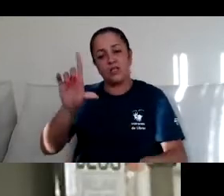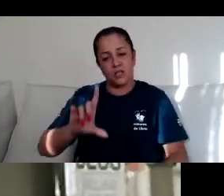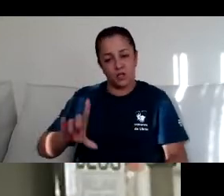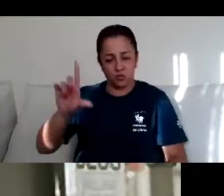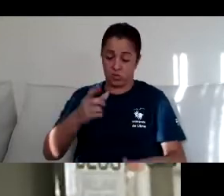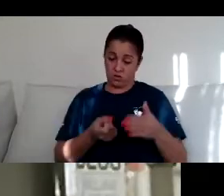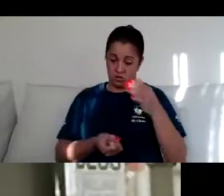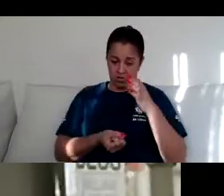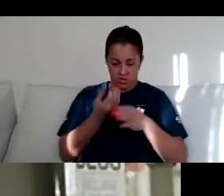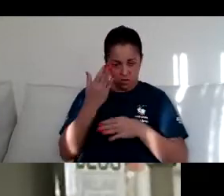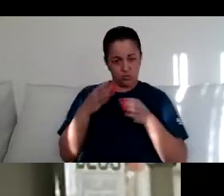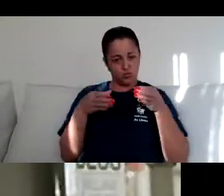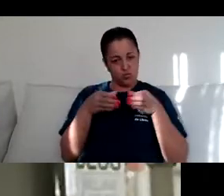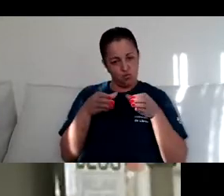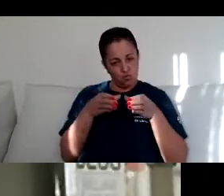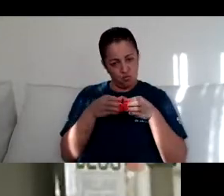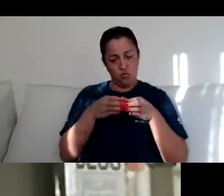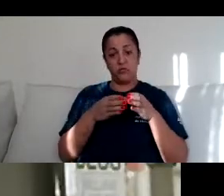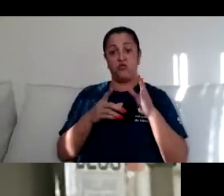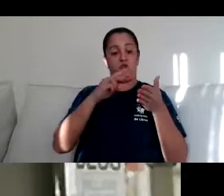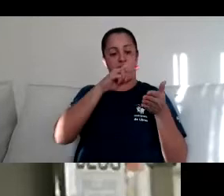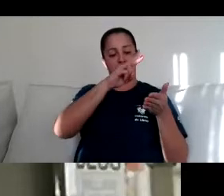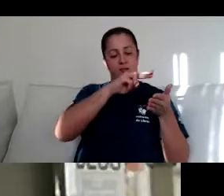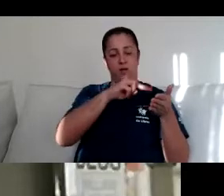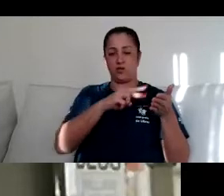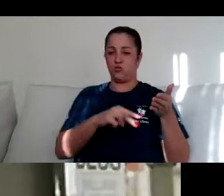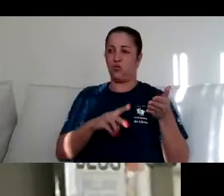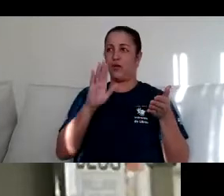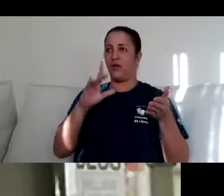clube de leitura que despretensiosamente nos